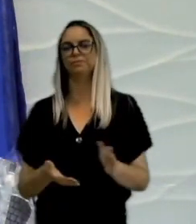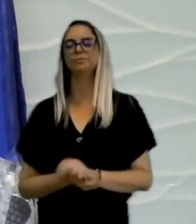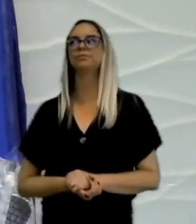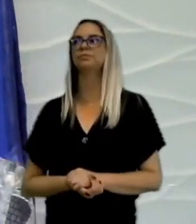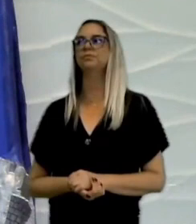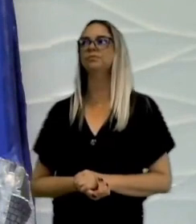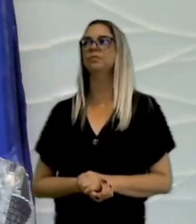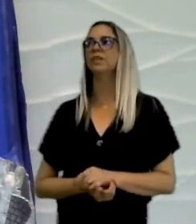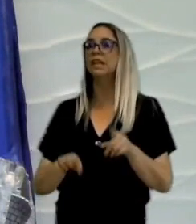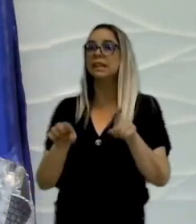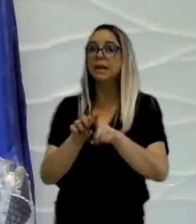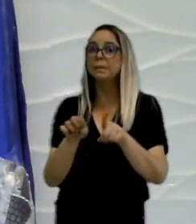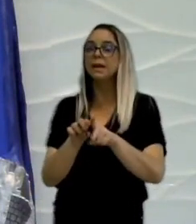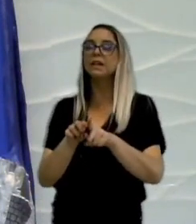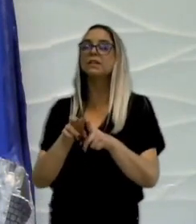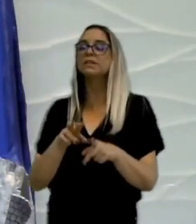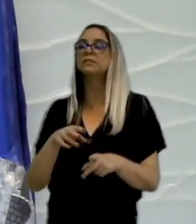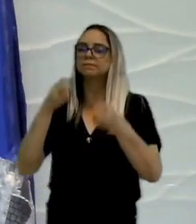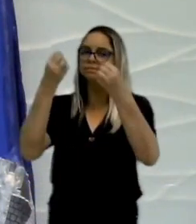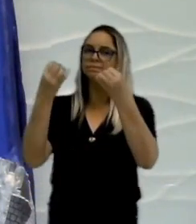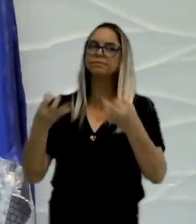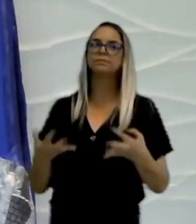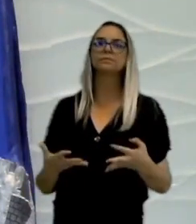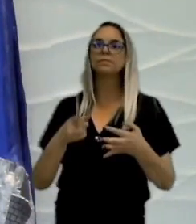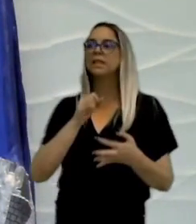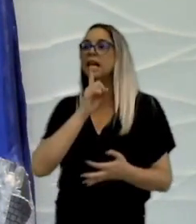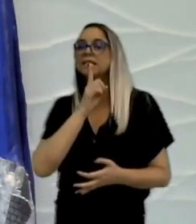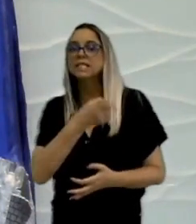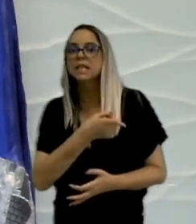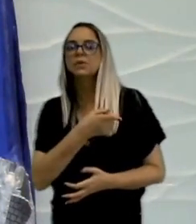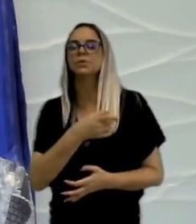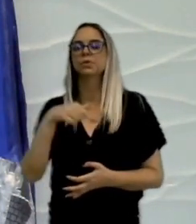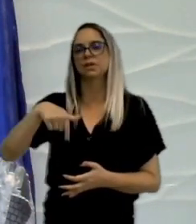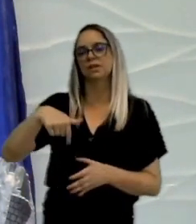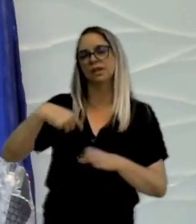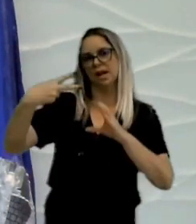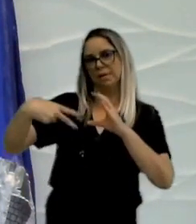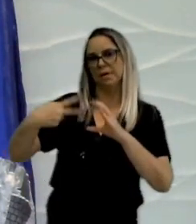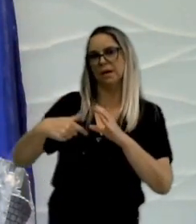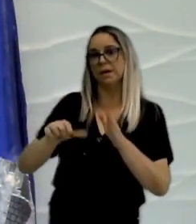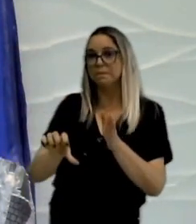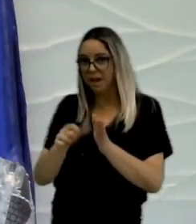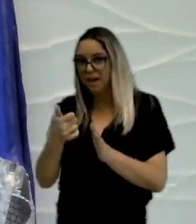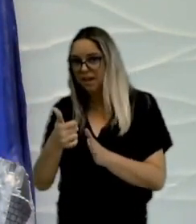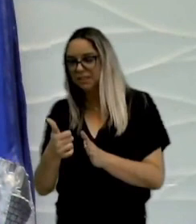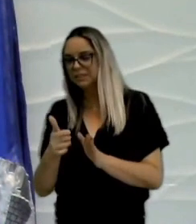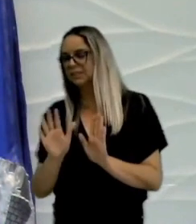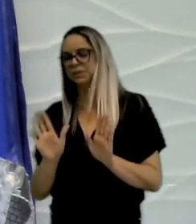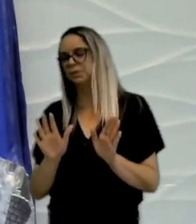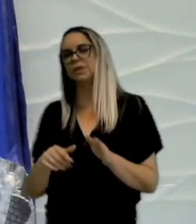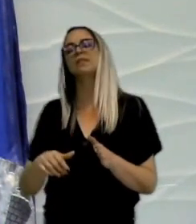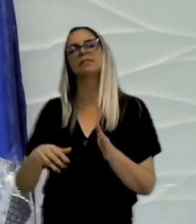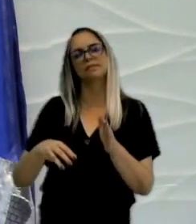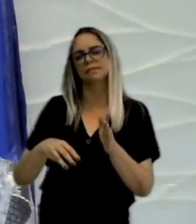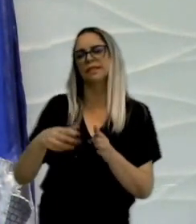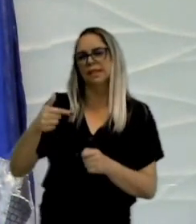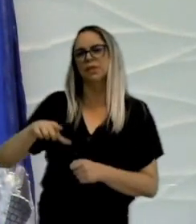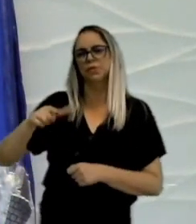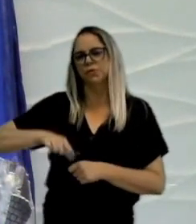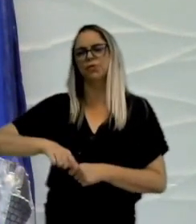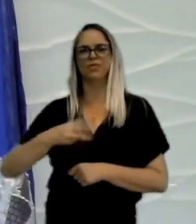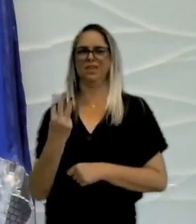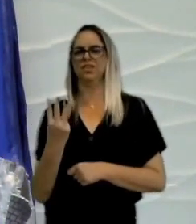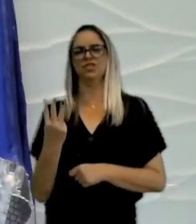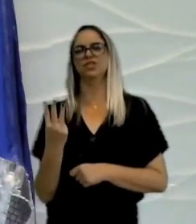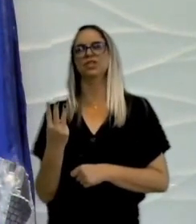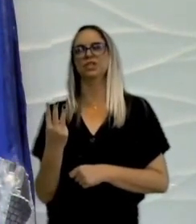também falar da indicação que coloquei nesta casa. Essa não foi a primeira vez, mas já tem umas três indicações no sentido